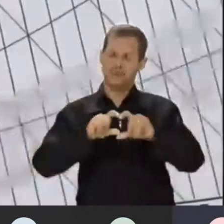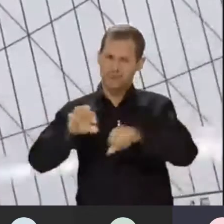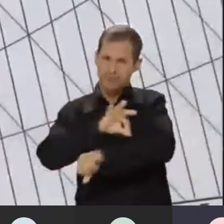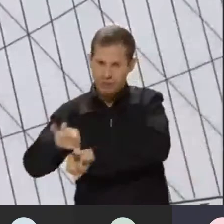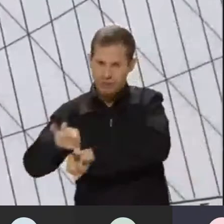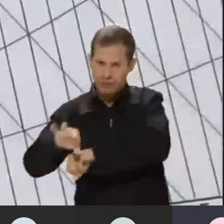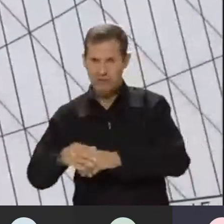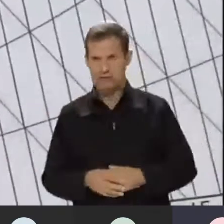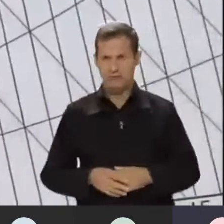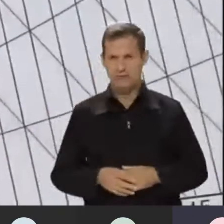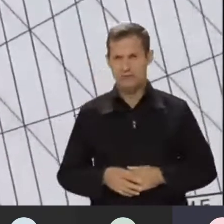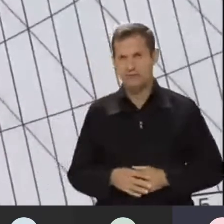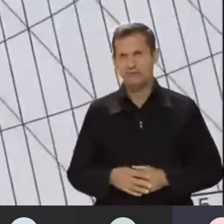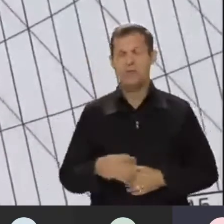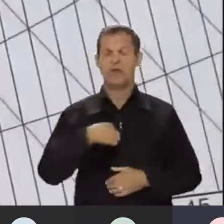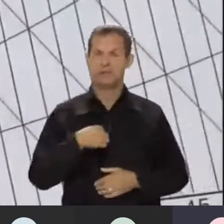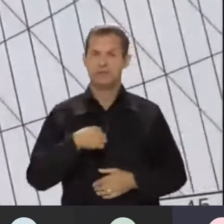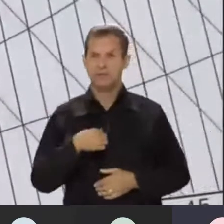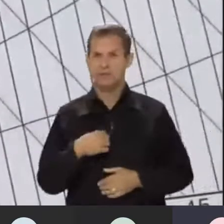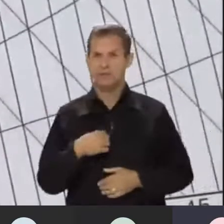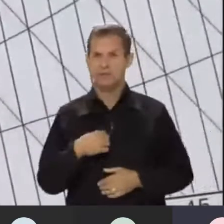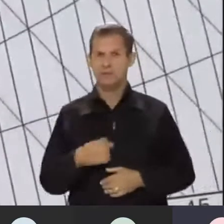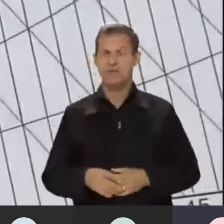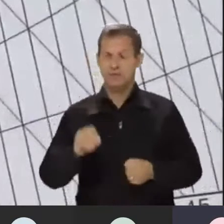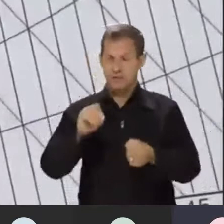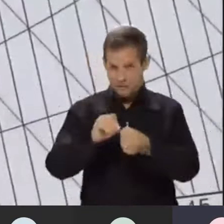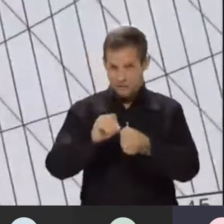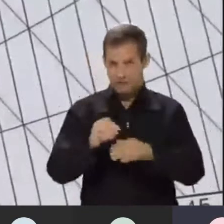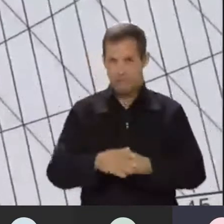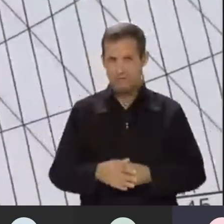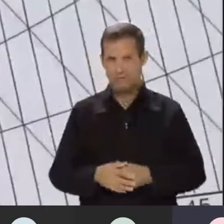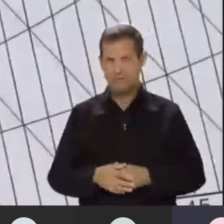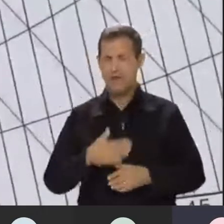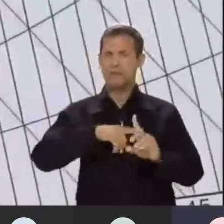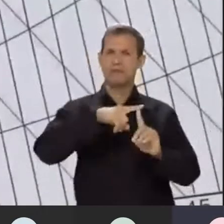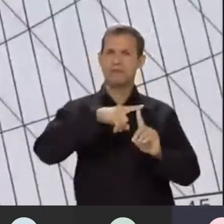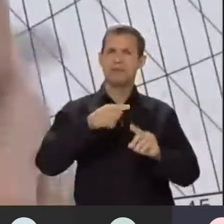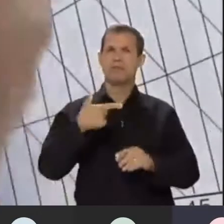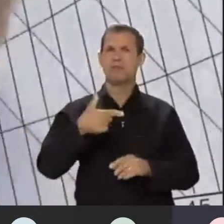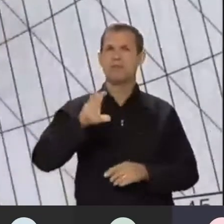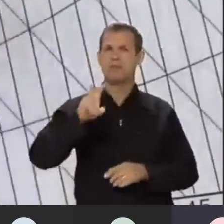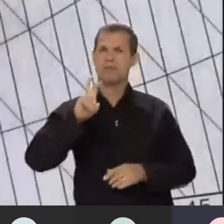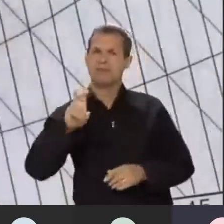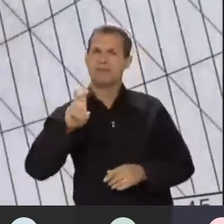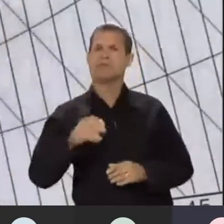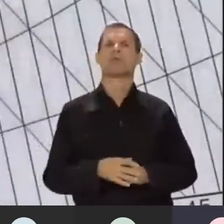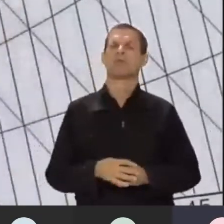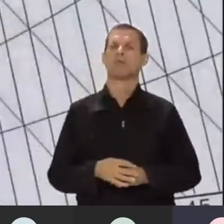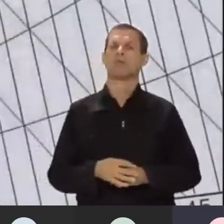régua, vou traçar a minha temperatura de 25.